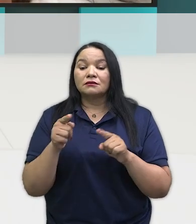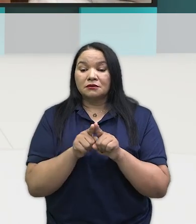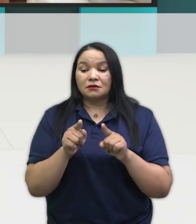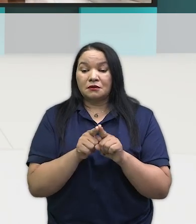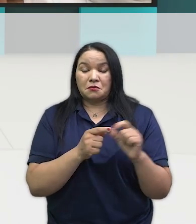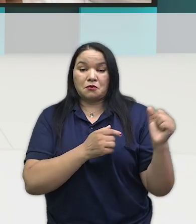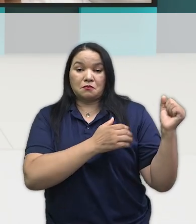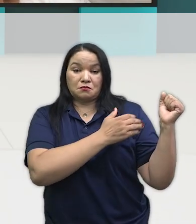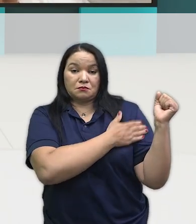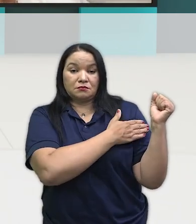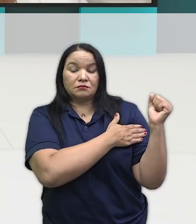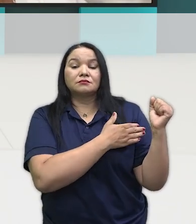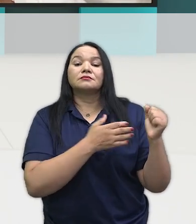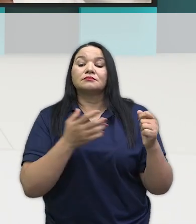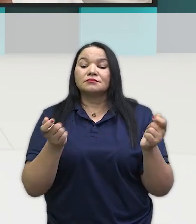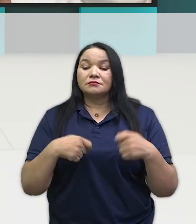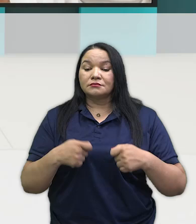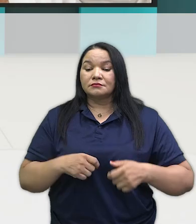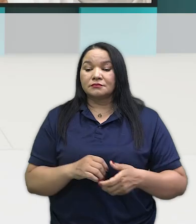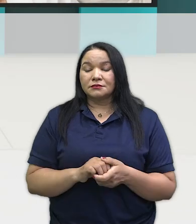né? Pessoas também